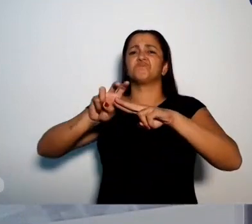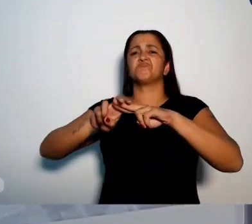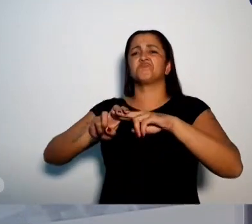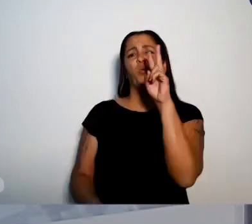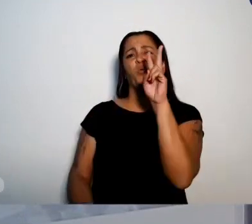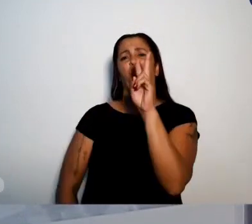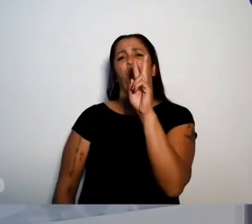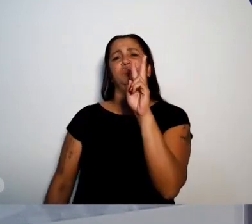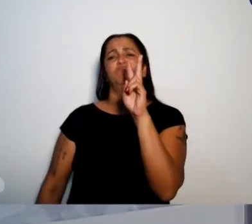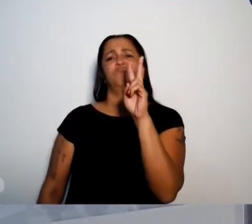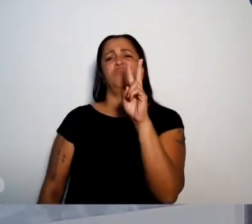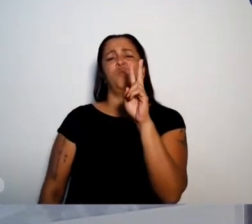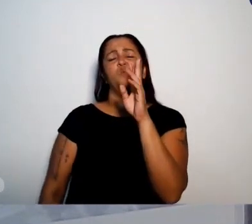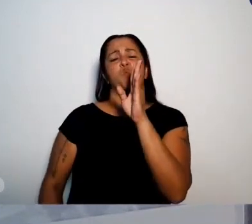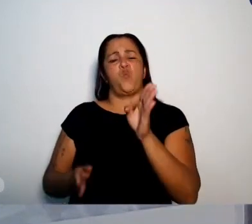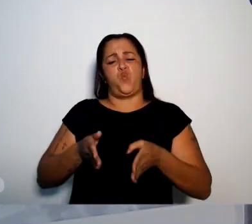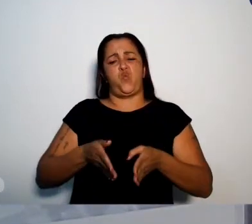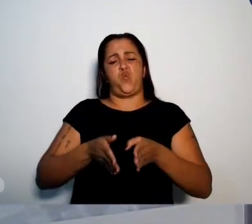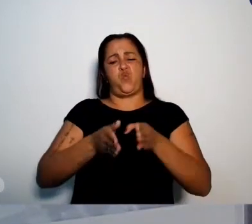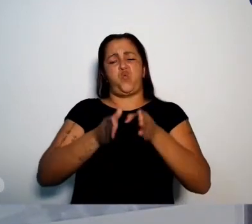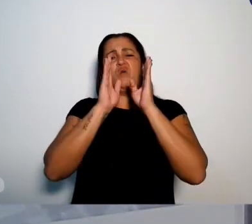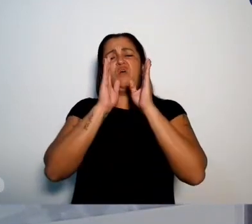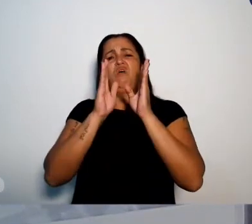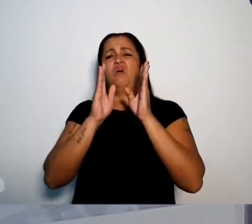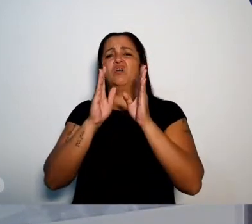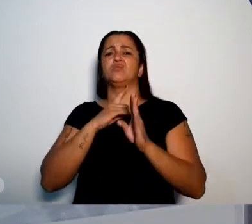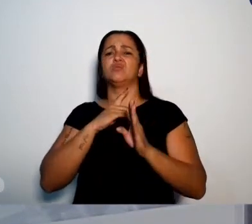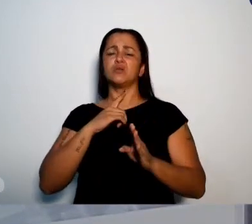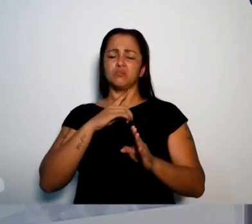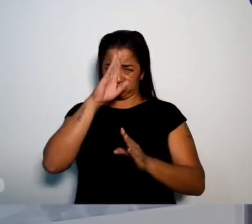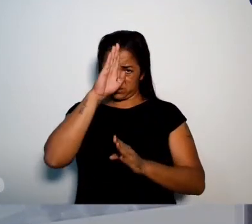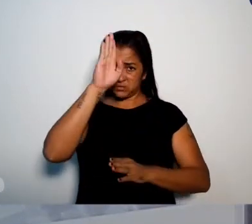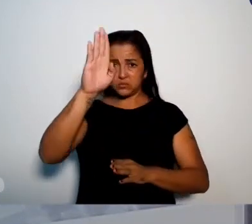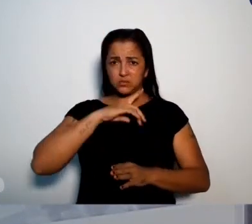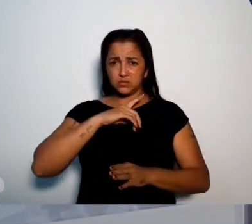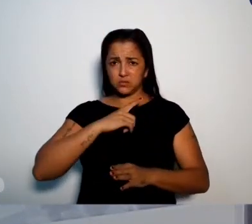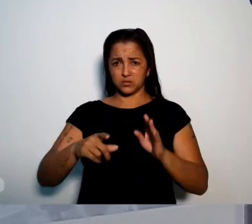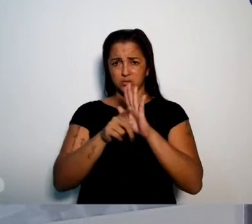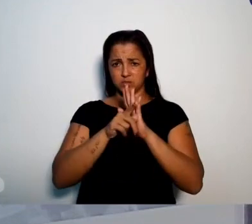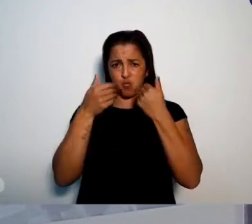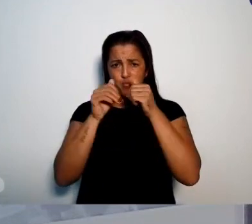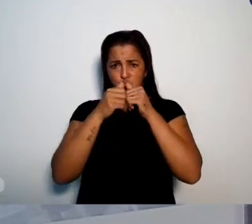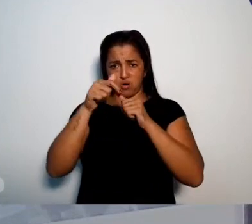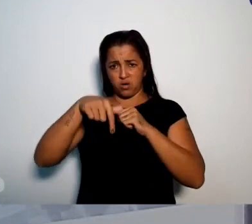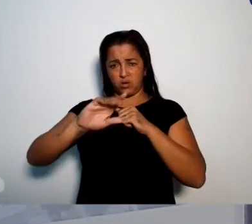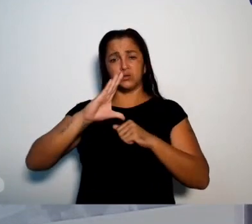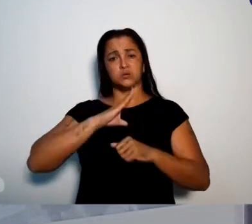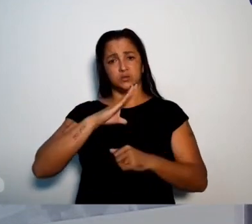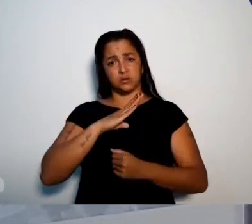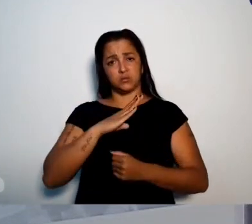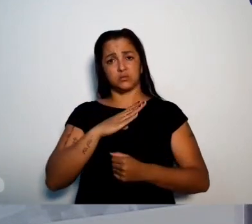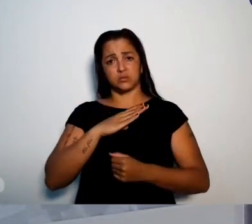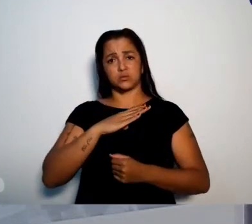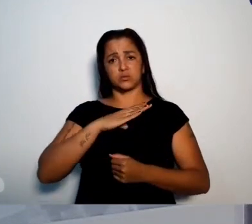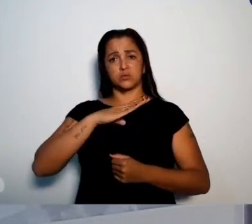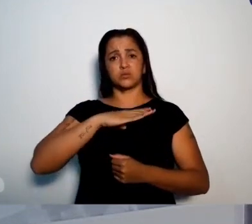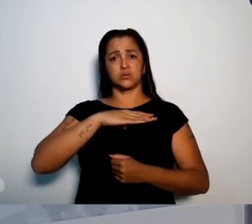corredor, uma via aí, o principal corredor de ônibus da nossa cidade, e tem um grande número